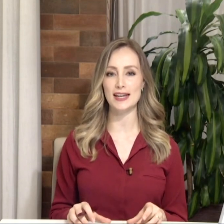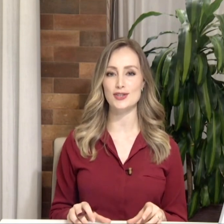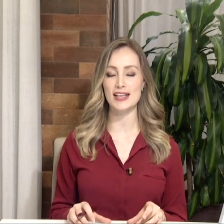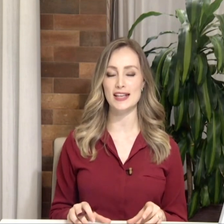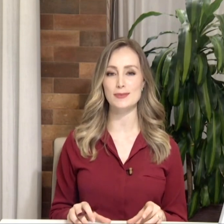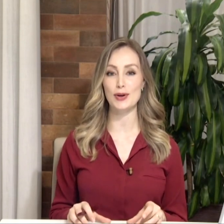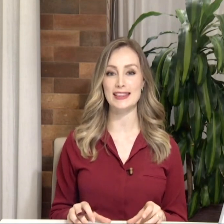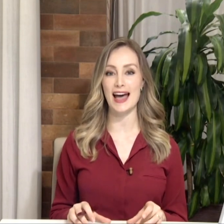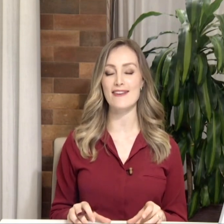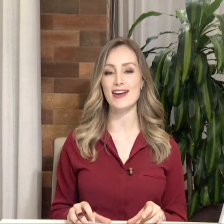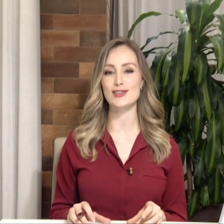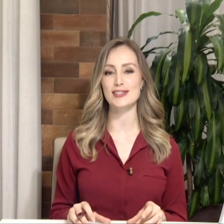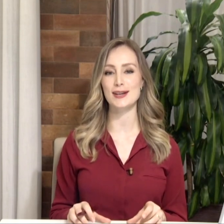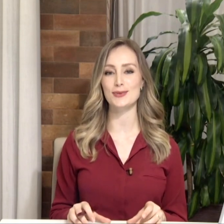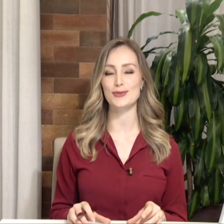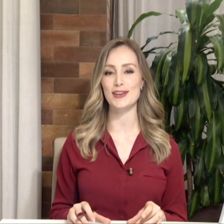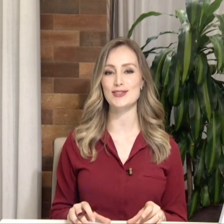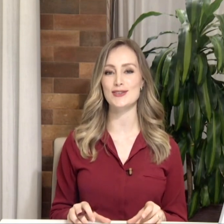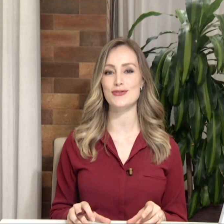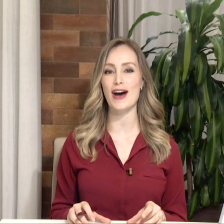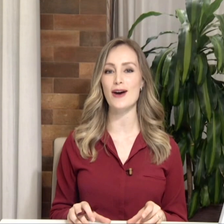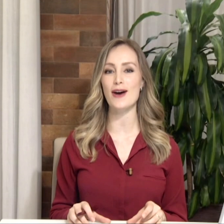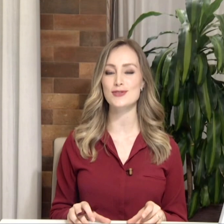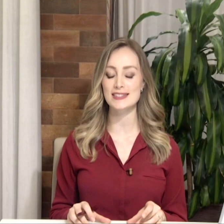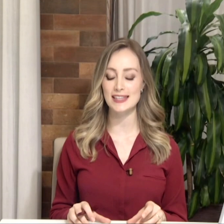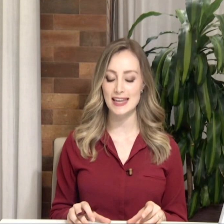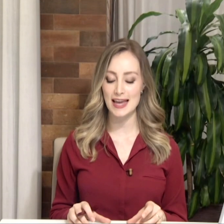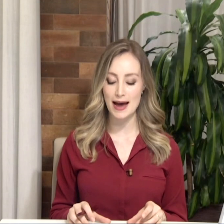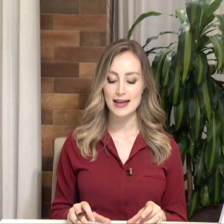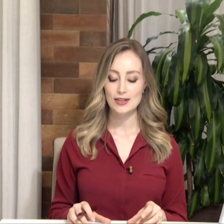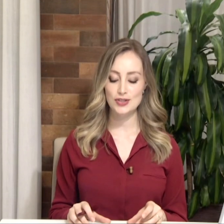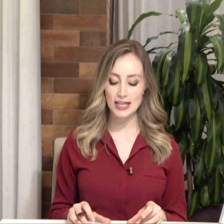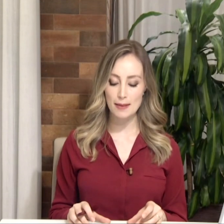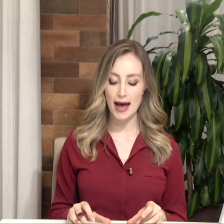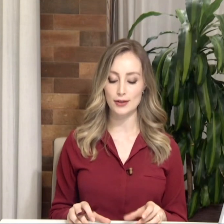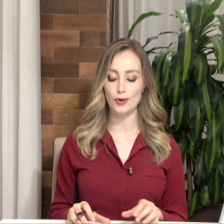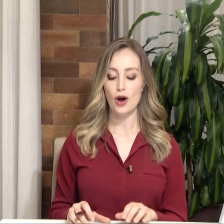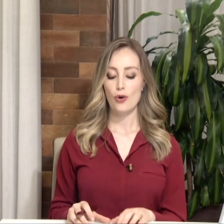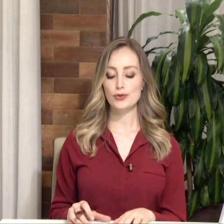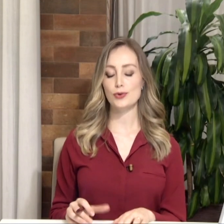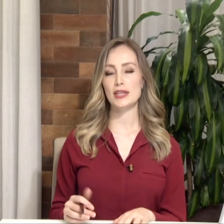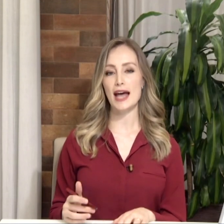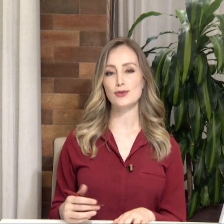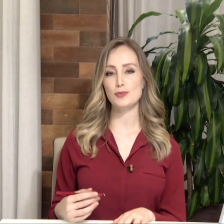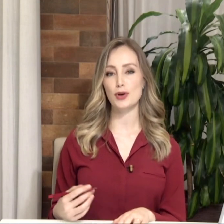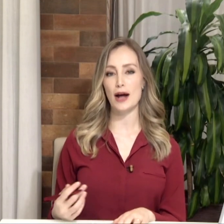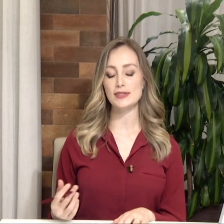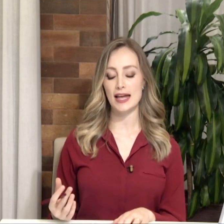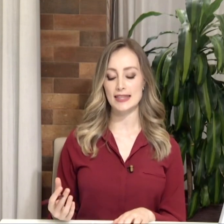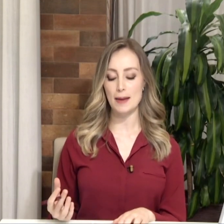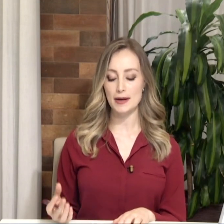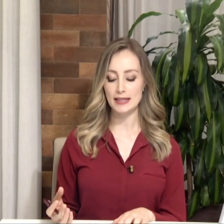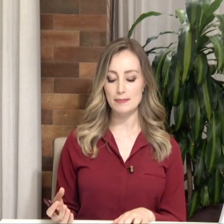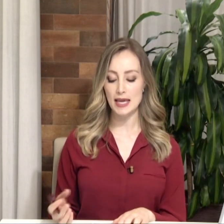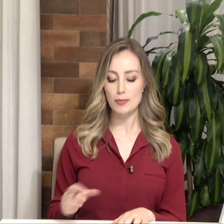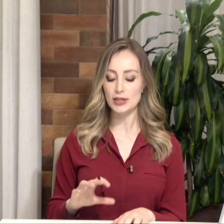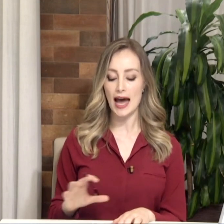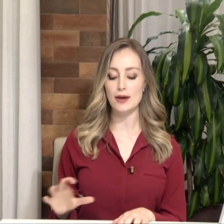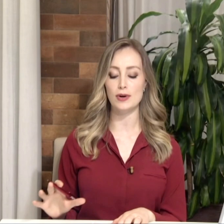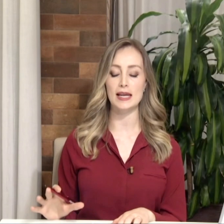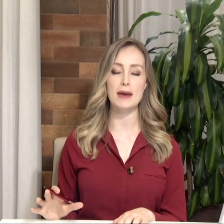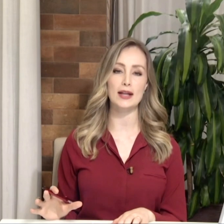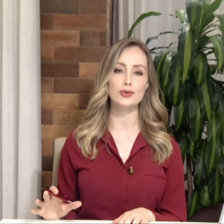semana, 48ª edição do Festival de Cinema de Gramado. Os cuidados por causa da